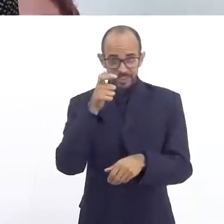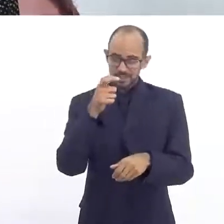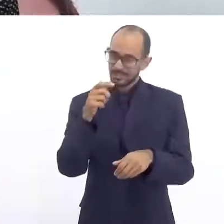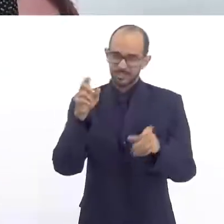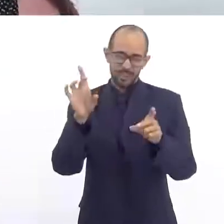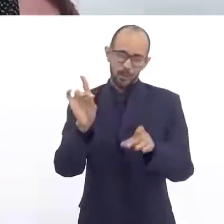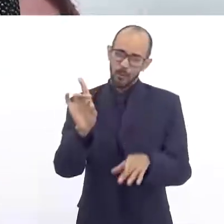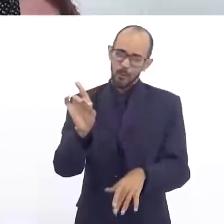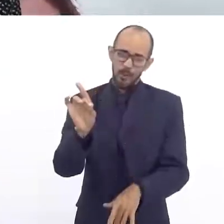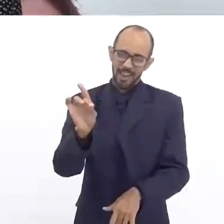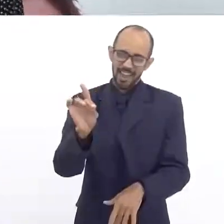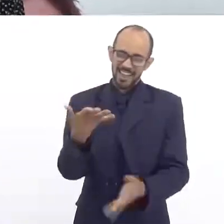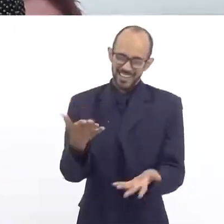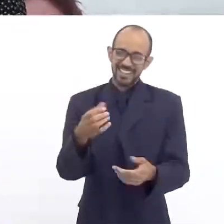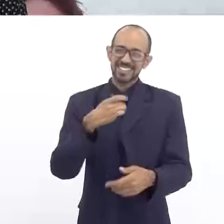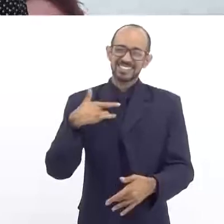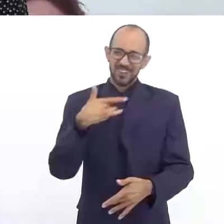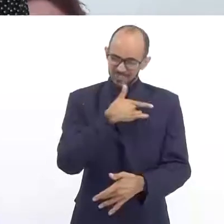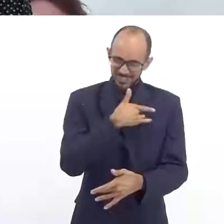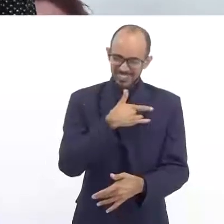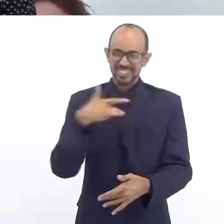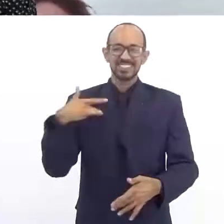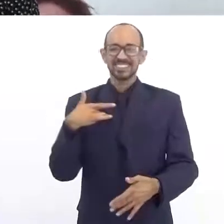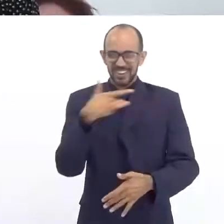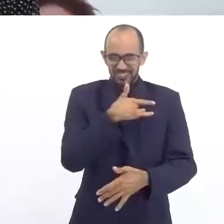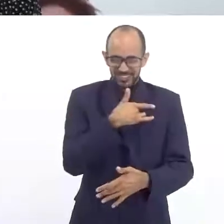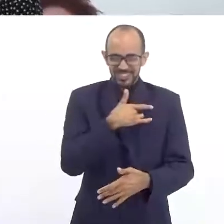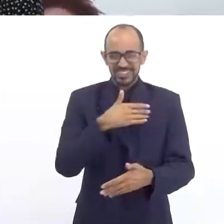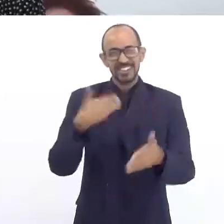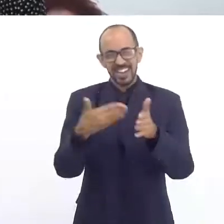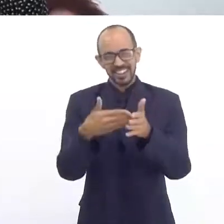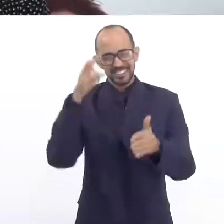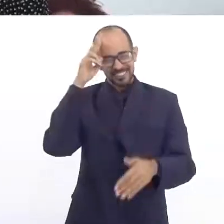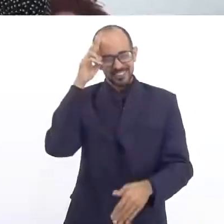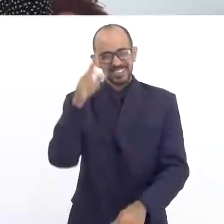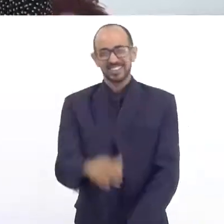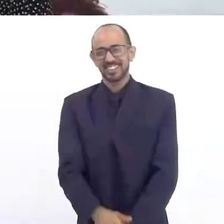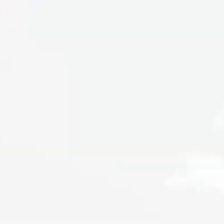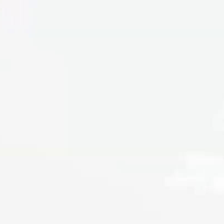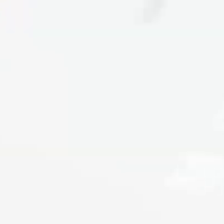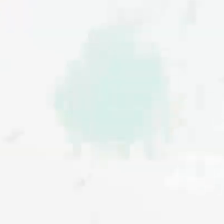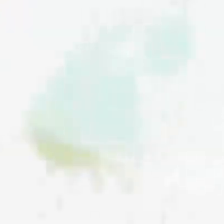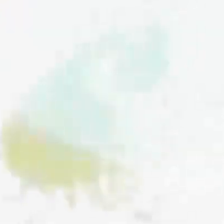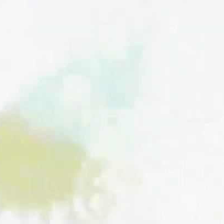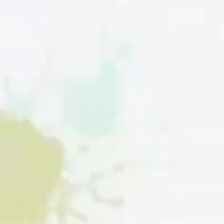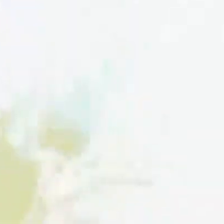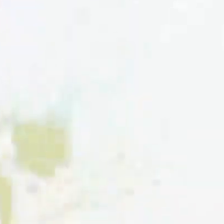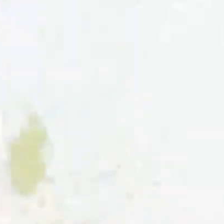envolver, não cola. Saúde, saúde e até lá!